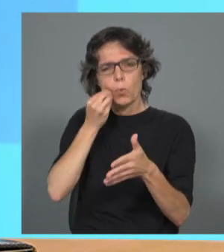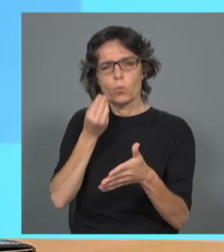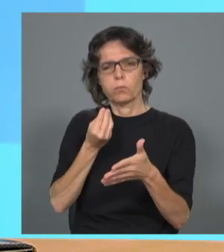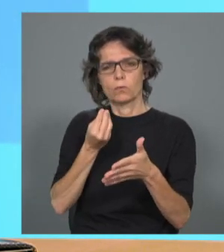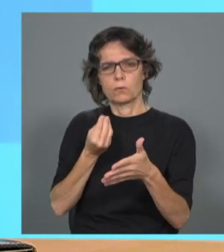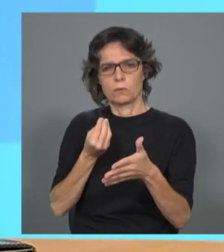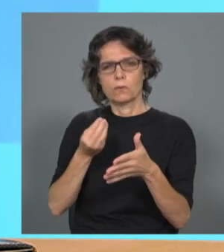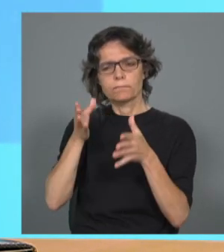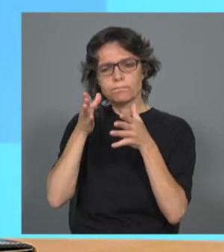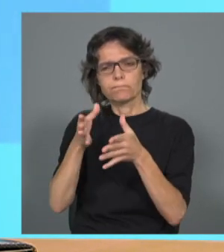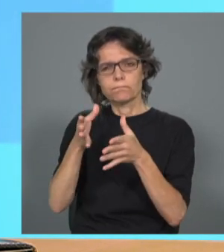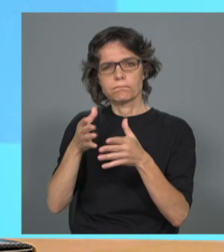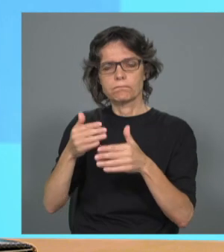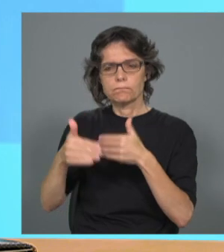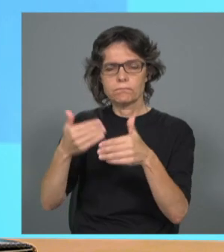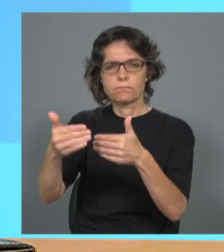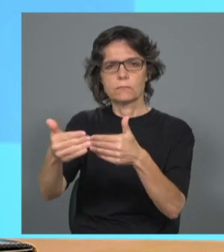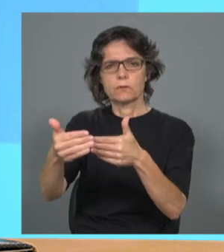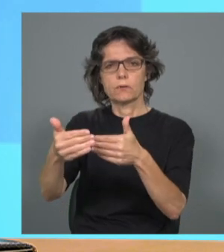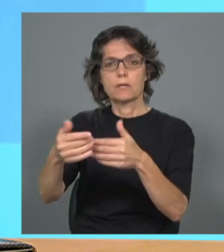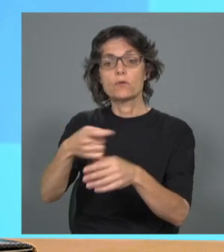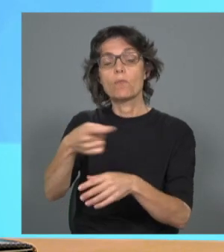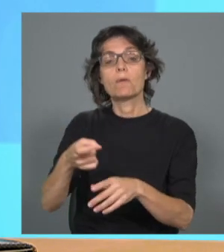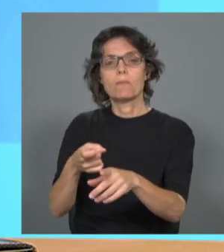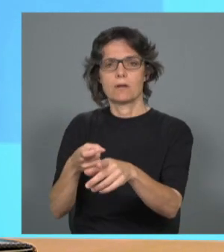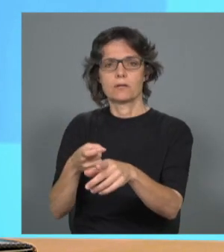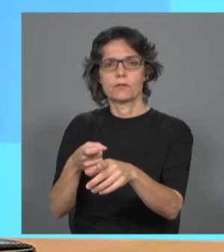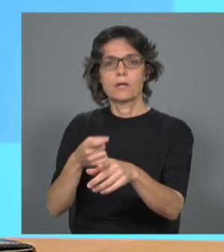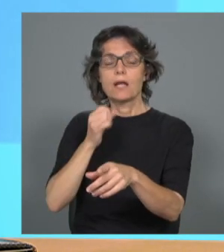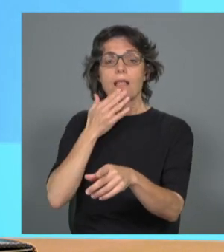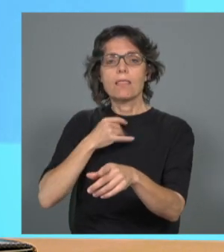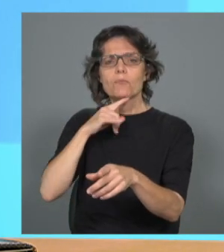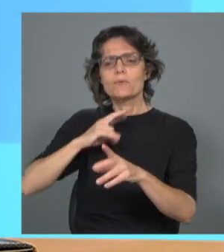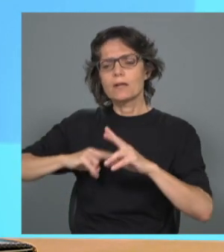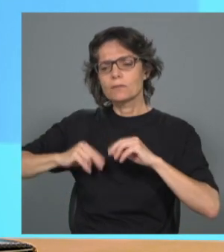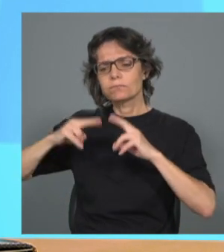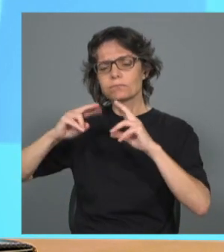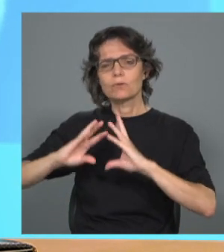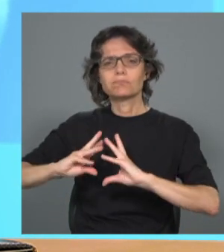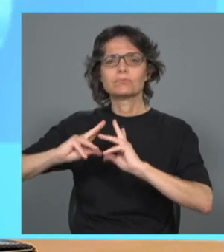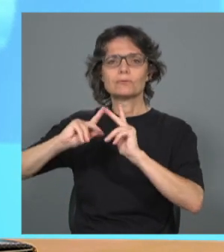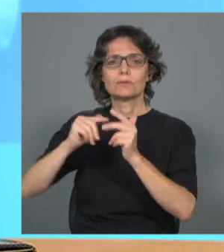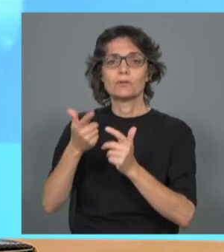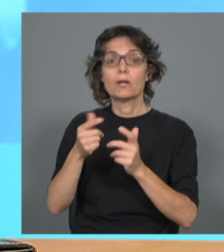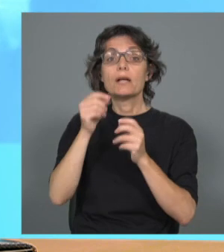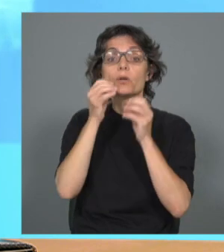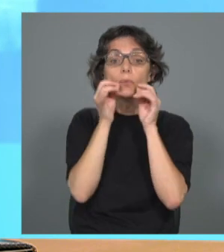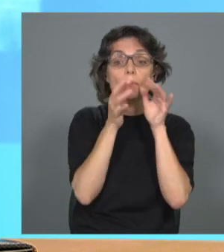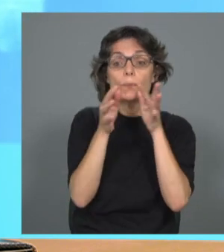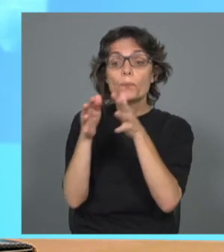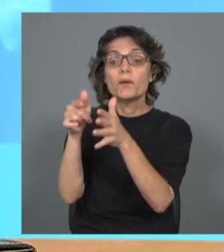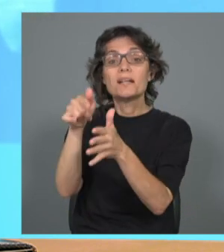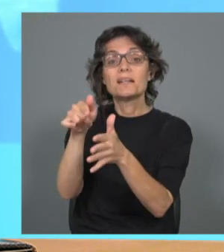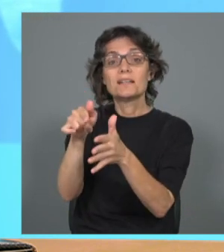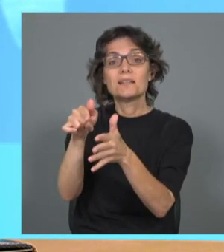esta paz que nos vem de Deus, que é uma paz criadora e recriadora, que está muito ligada a este sopro. Podemos falar deste sopro, porque este sopro é de